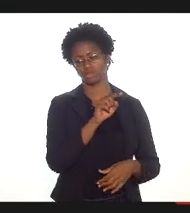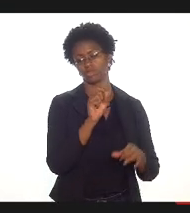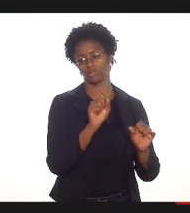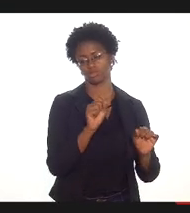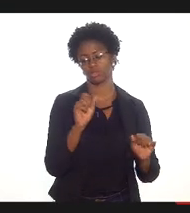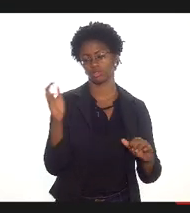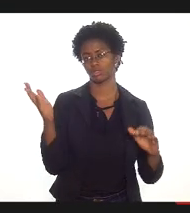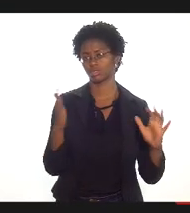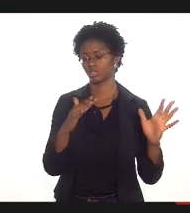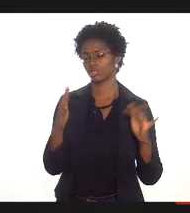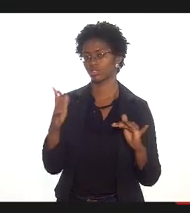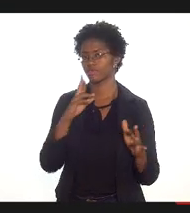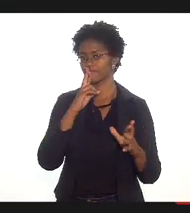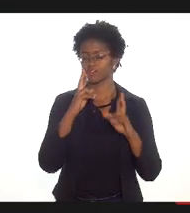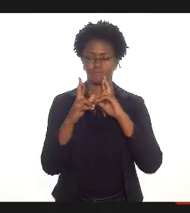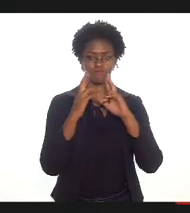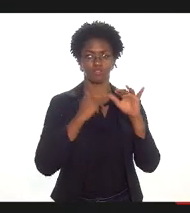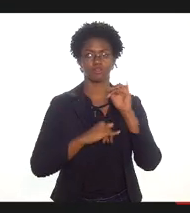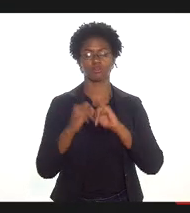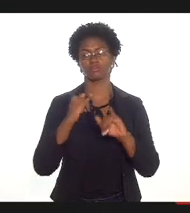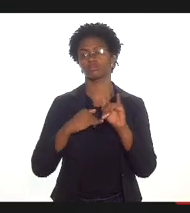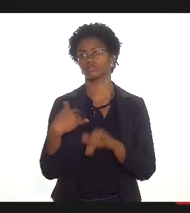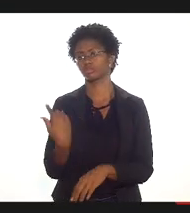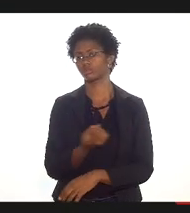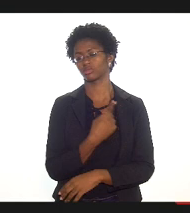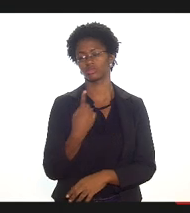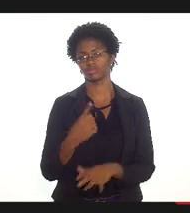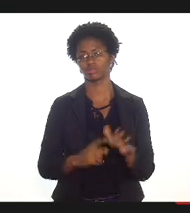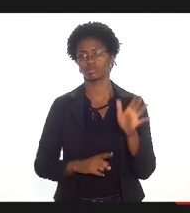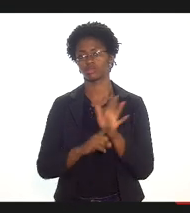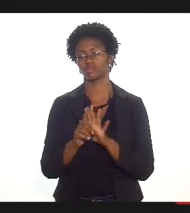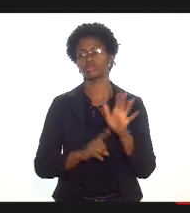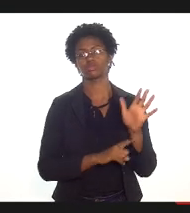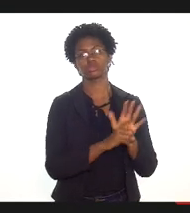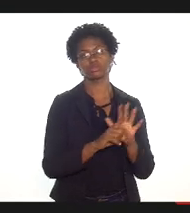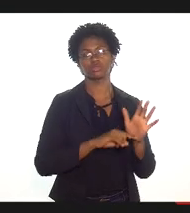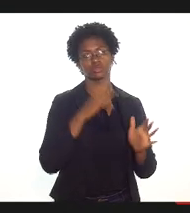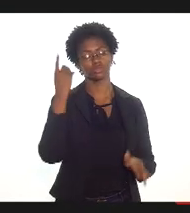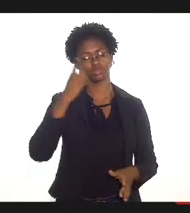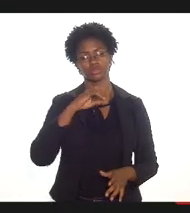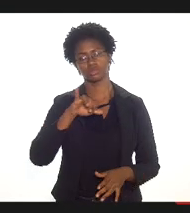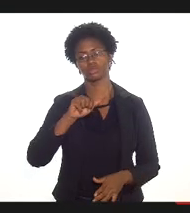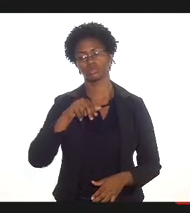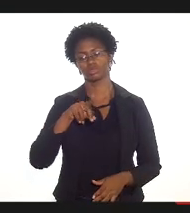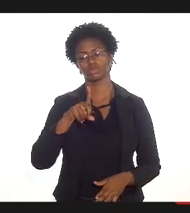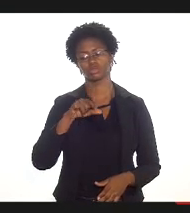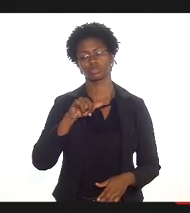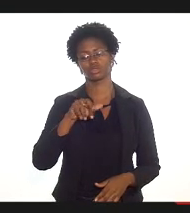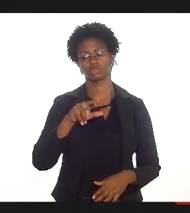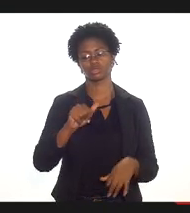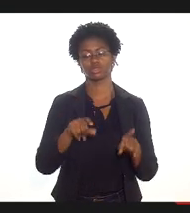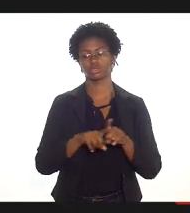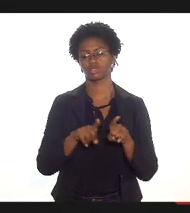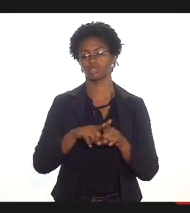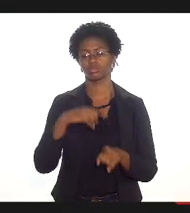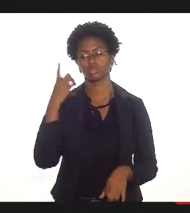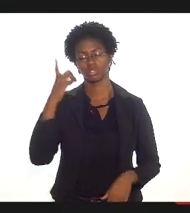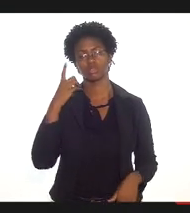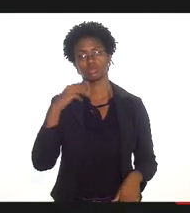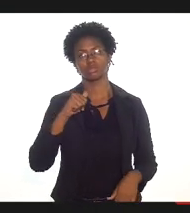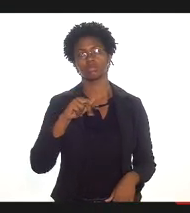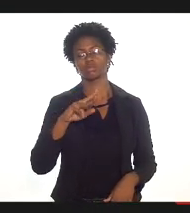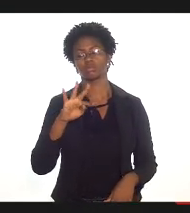trazer essas informações indagadas pela deputada Jandira Figali e pela deputada Marta